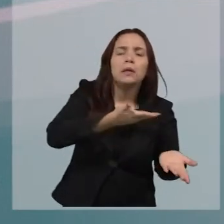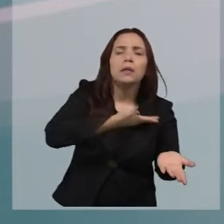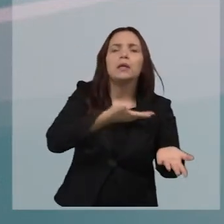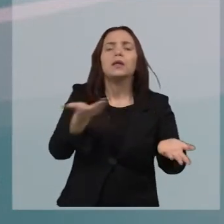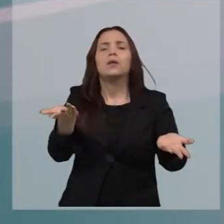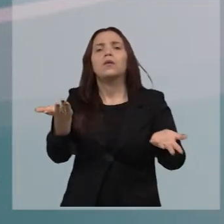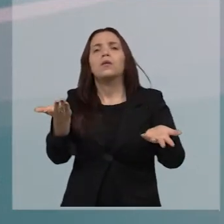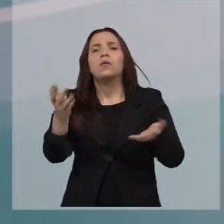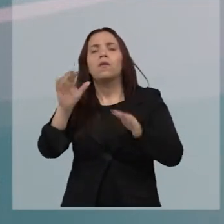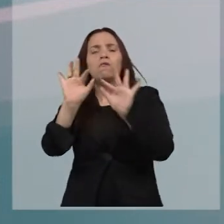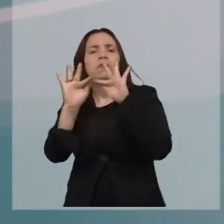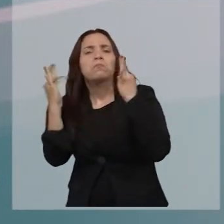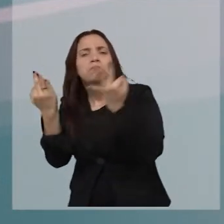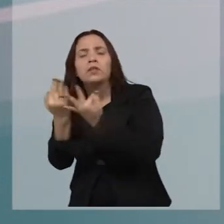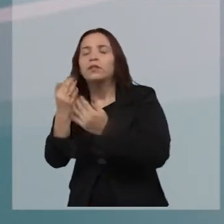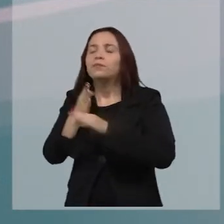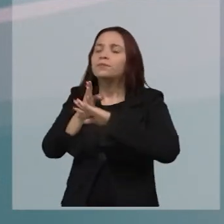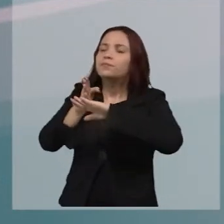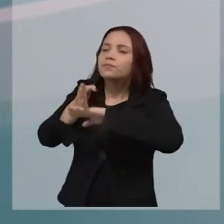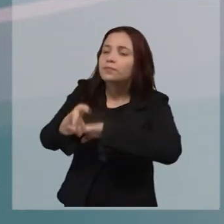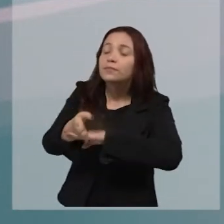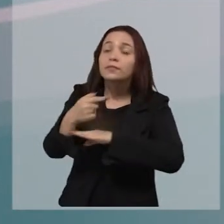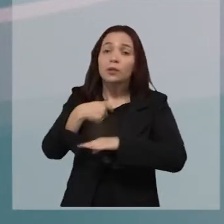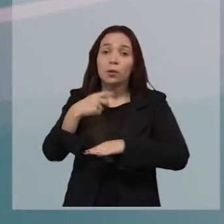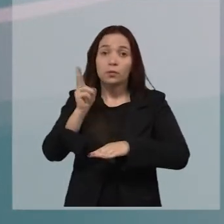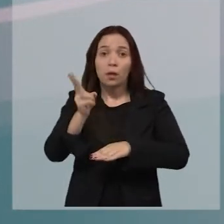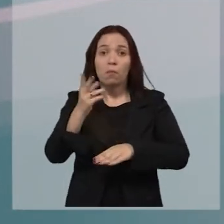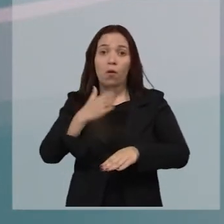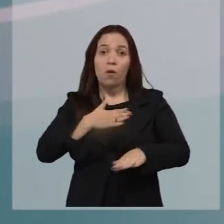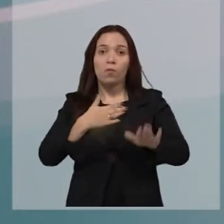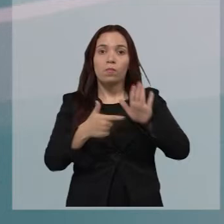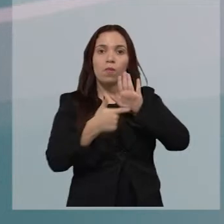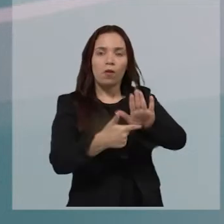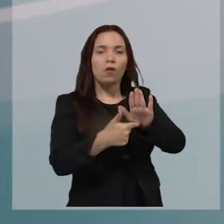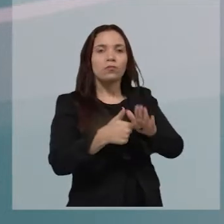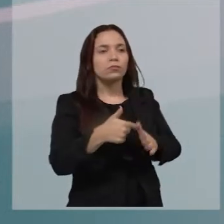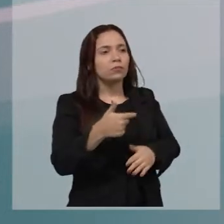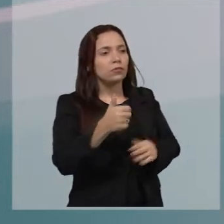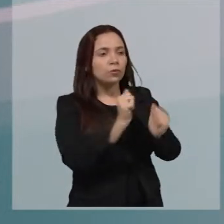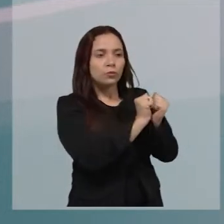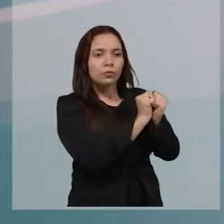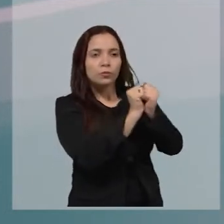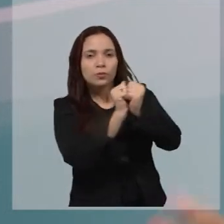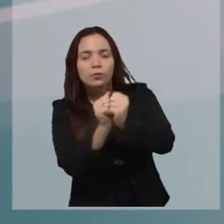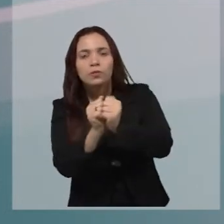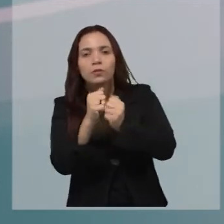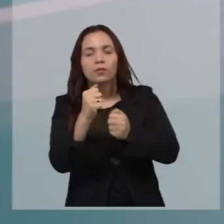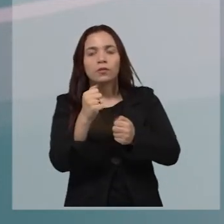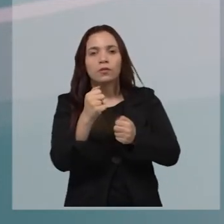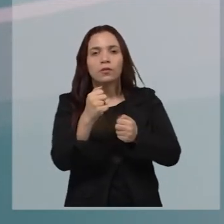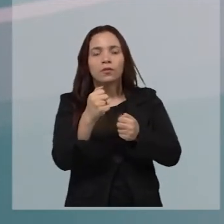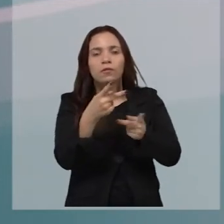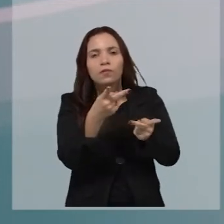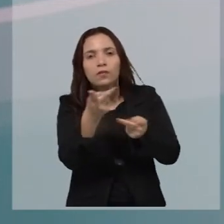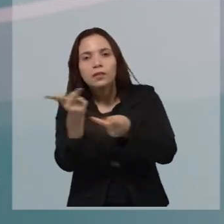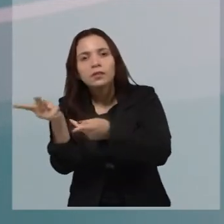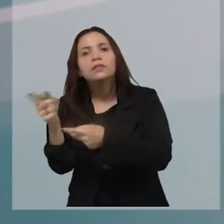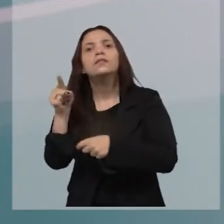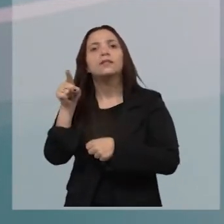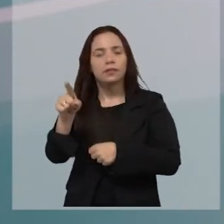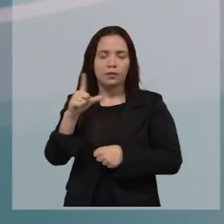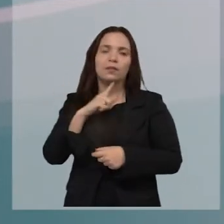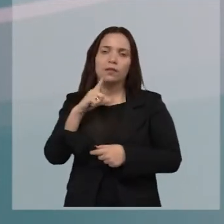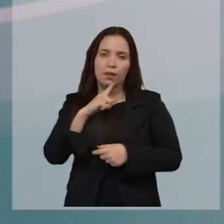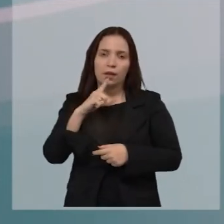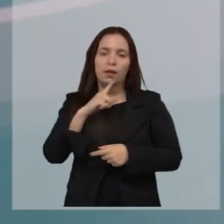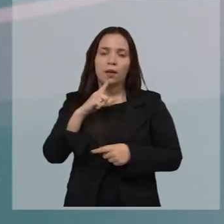né, e parentes, eu sempre gosto de mostrar a unidade. Eu gosto de levar até lá dentro, ver em loco o trabalho que é